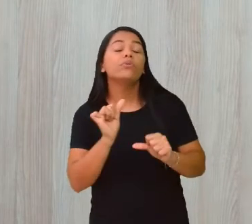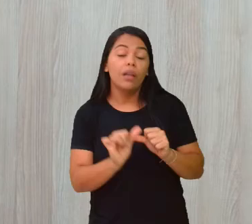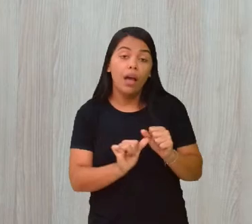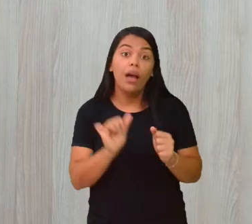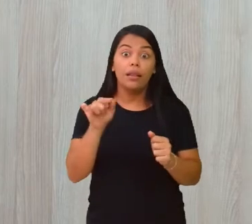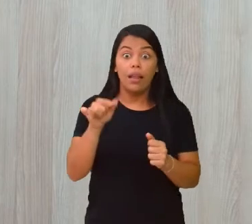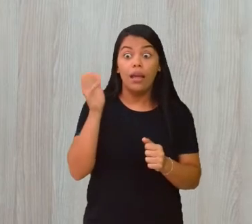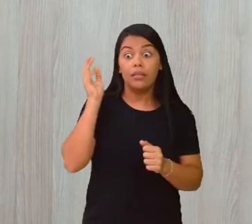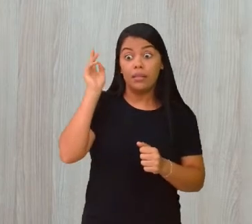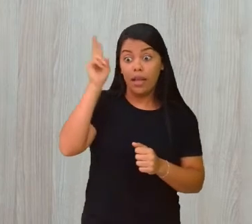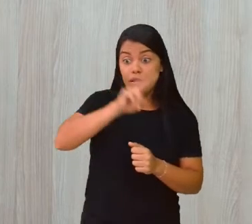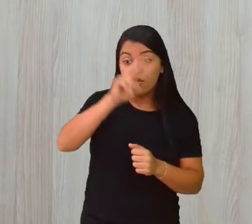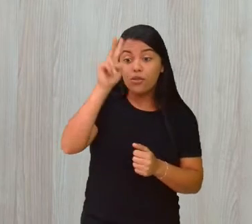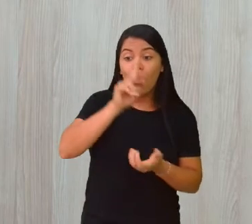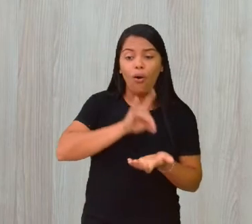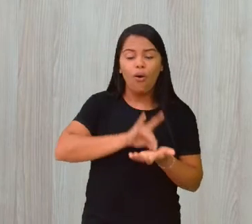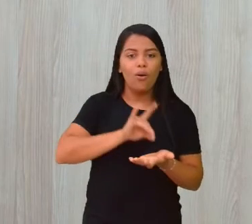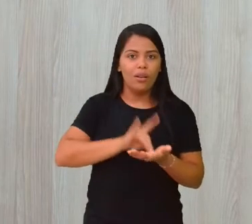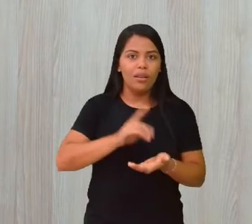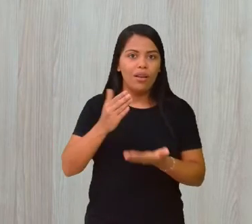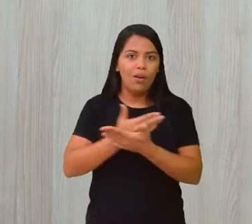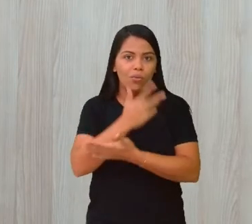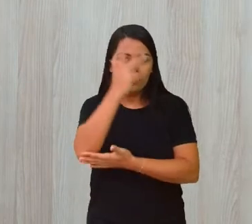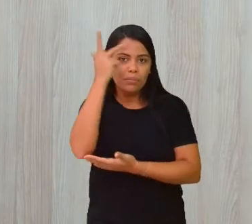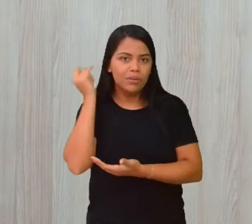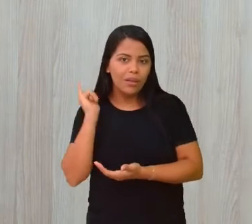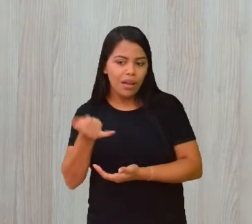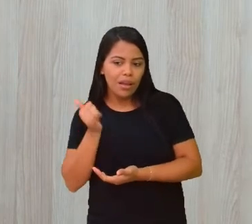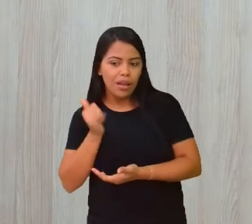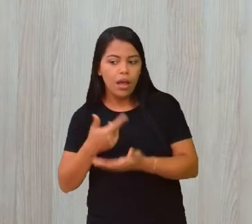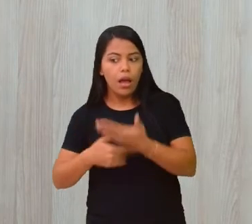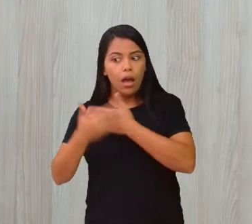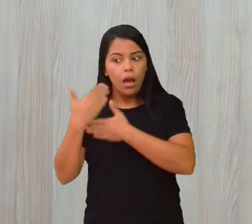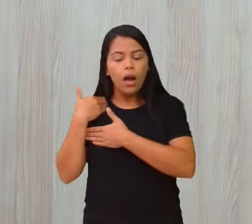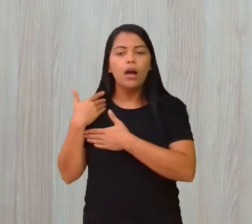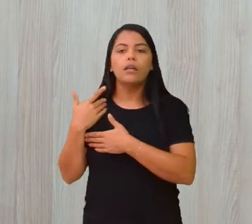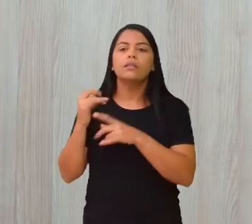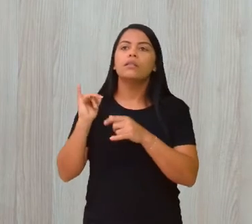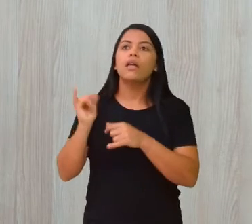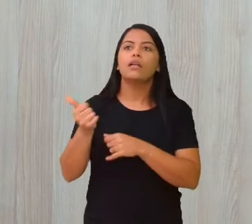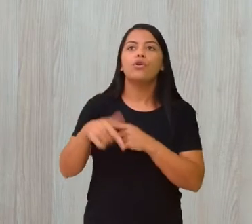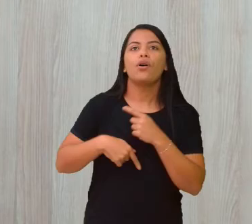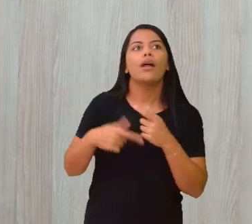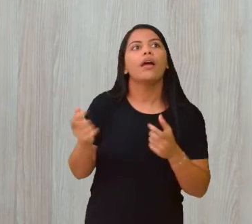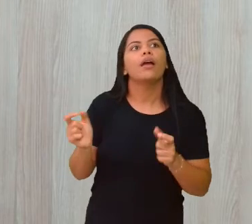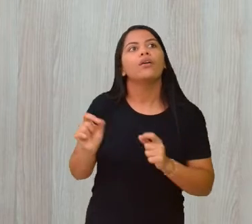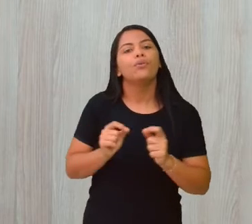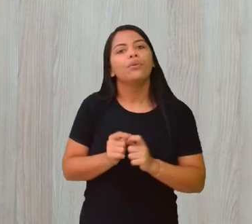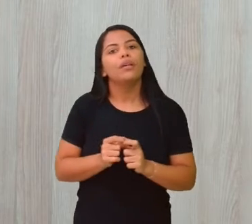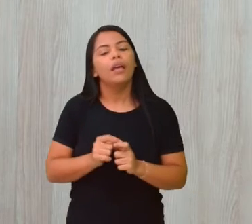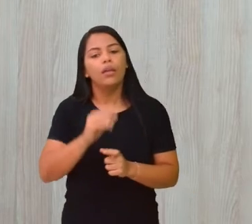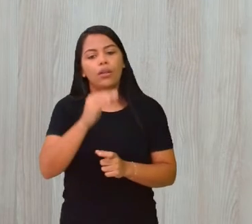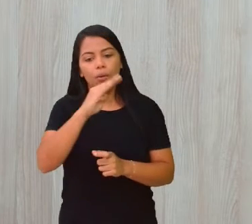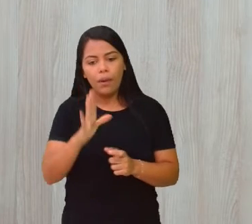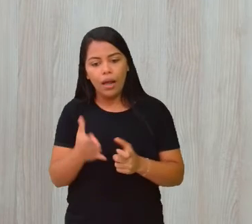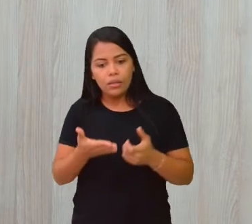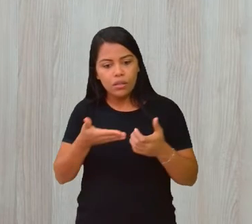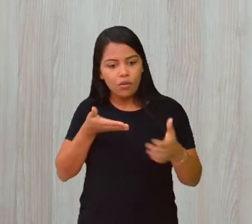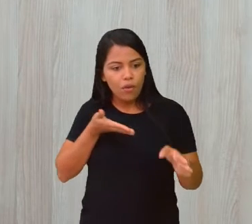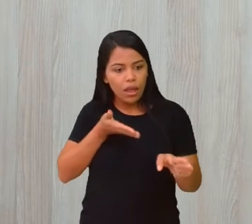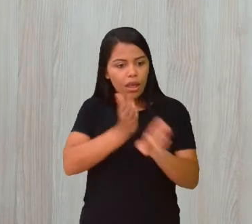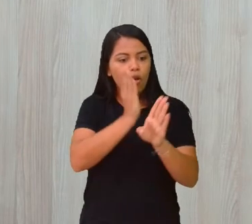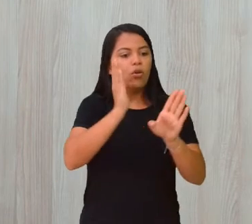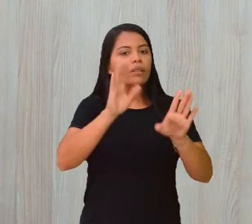né? Antigamente mesmo se colocava como o Brasil tivesse sido descoberto num período que os